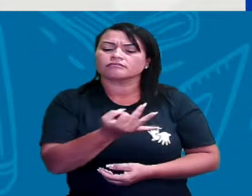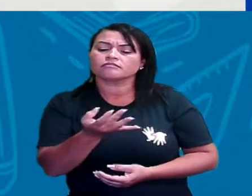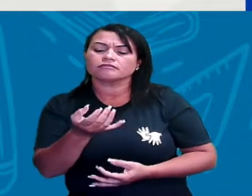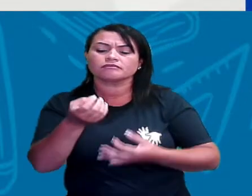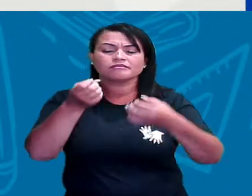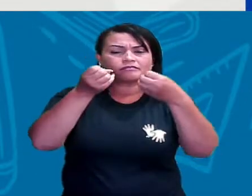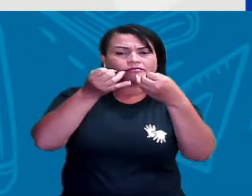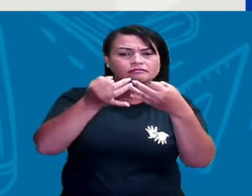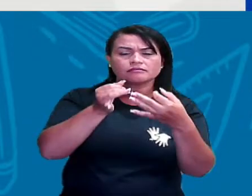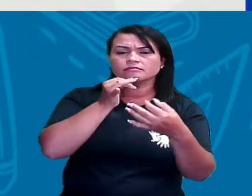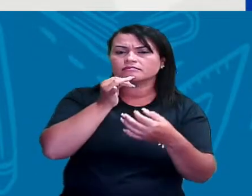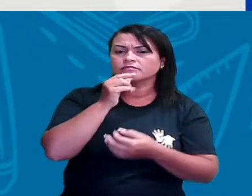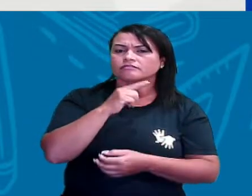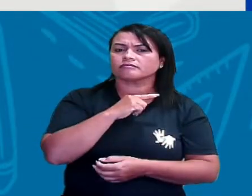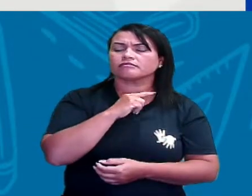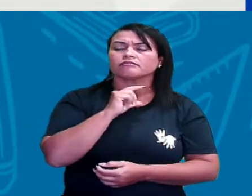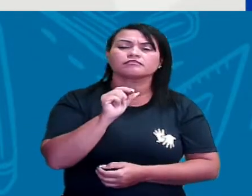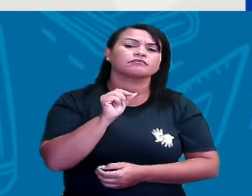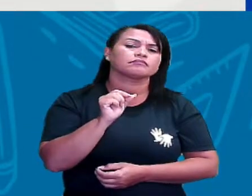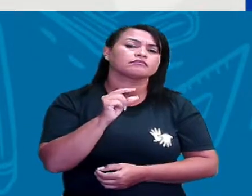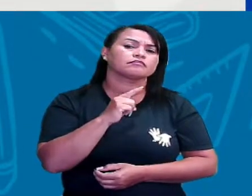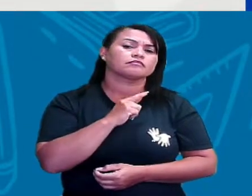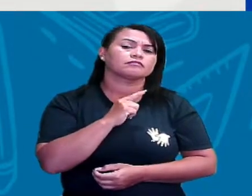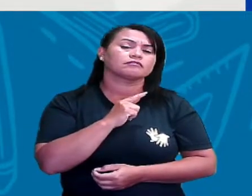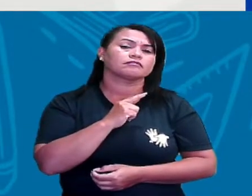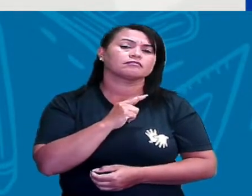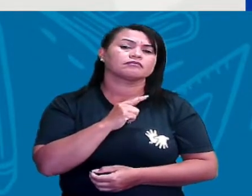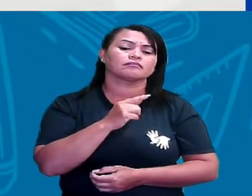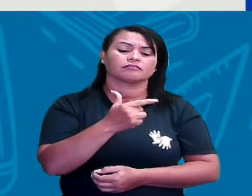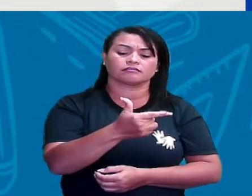por exemplo, aqui eu tenho um número, eu coloquei esse número, tem um número